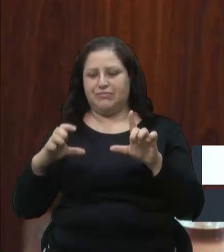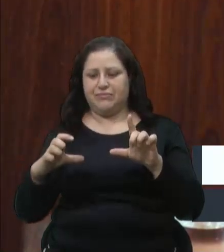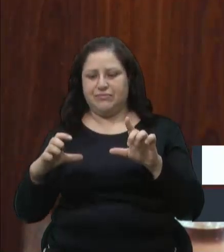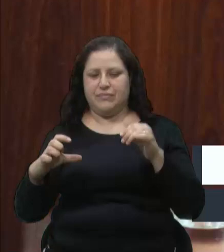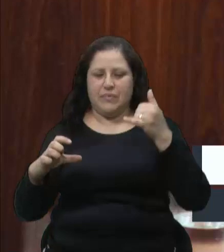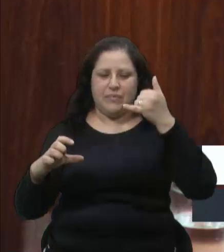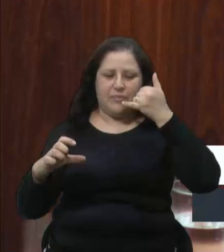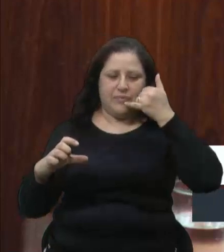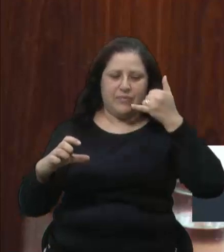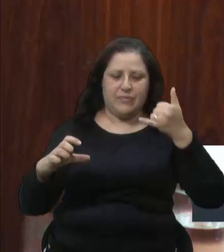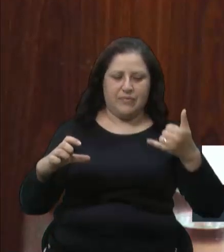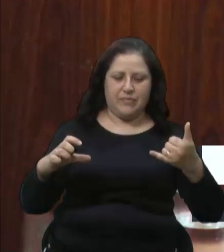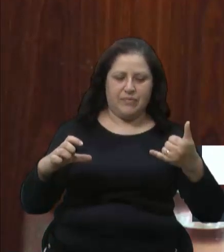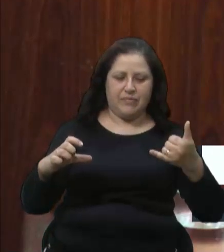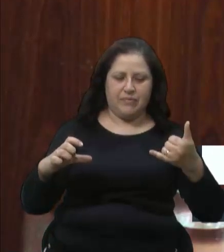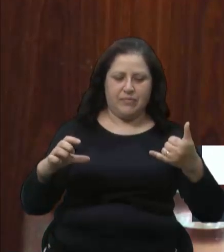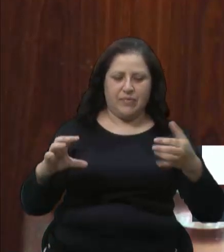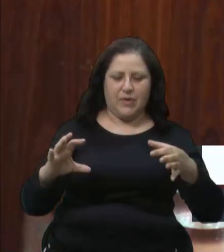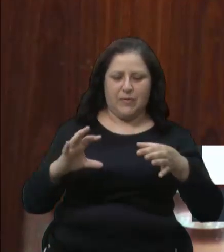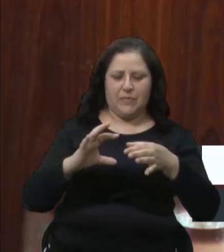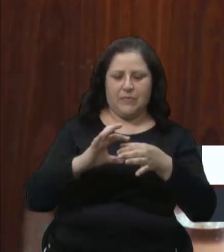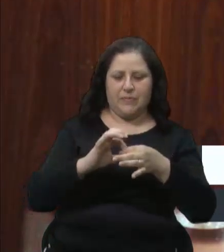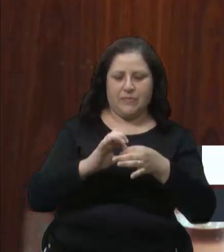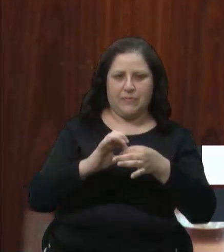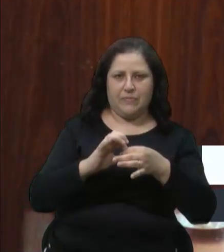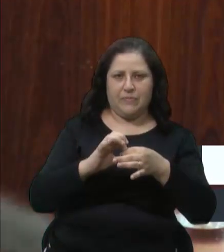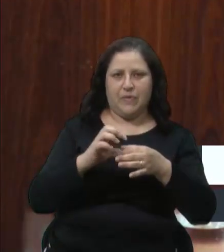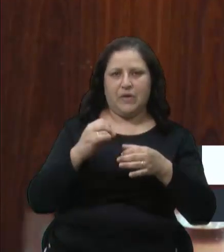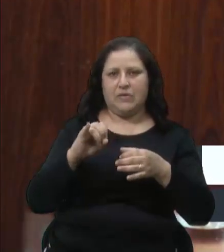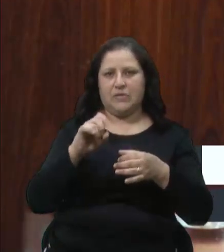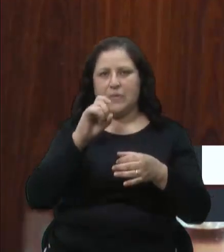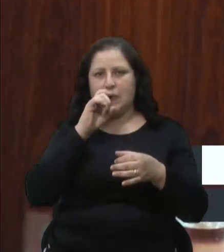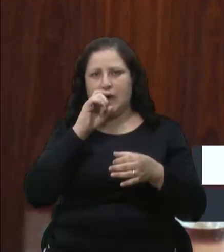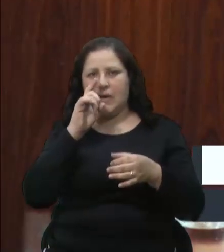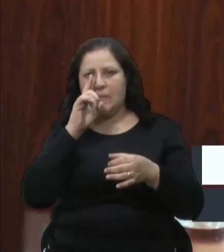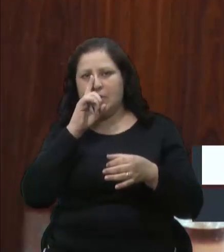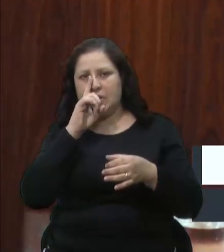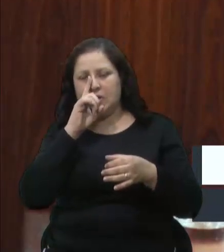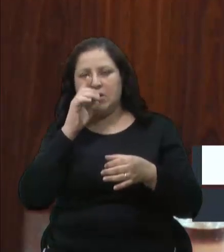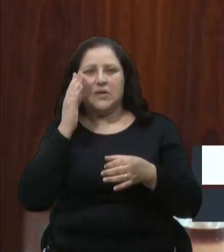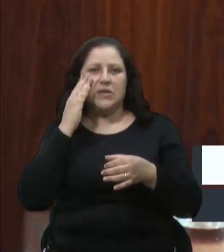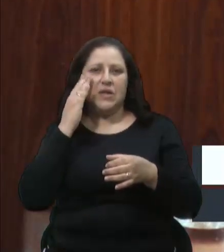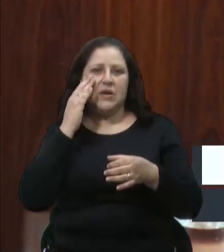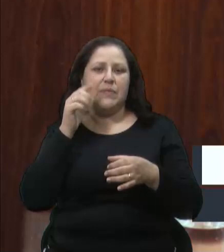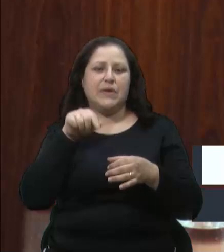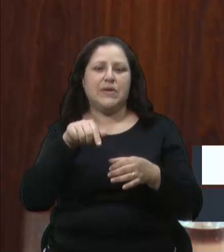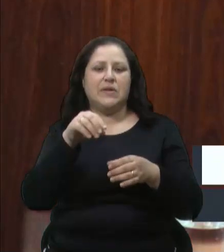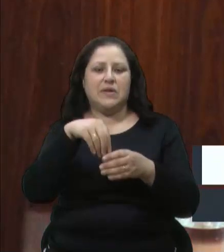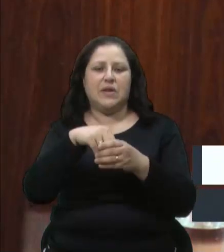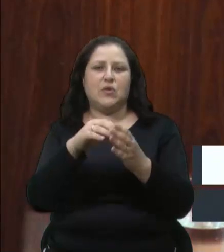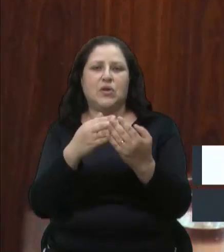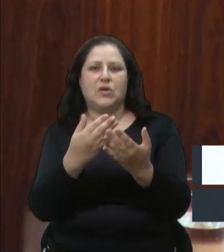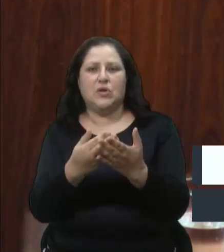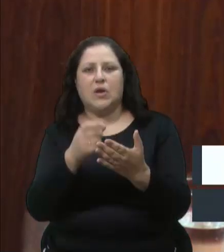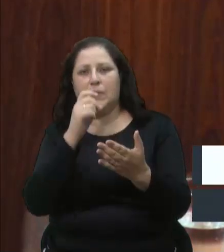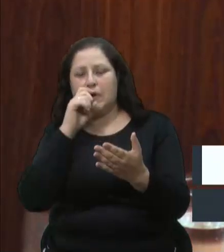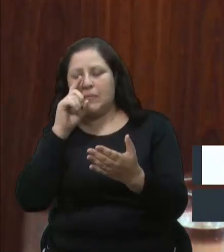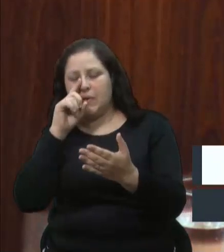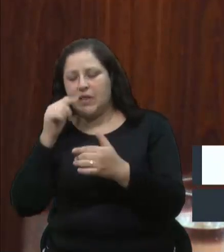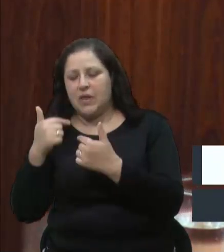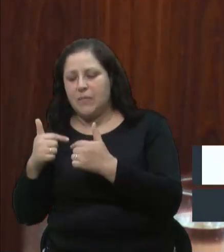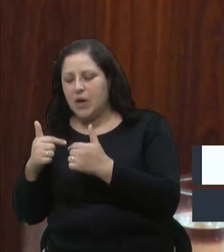mãe e do pai. Então, se mediu na escola, o pai e a mãe recebe no trabalho, já consegue ficar mais